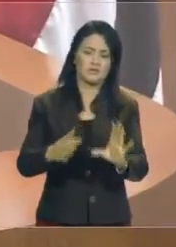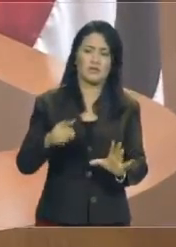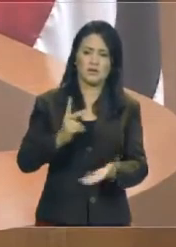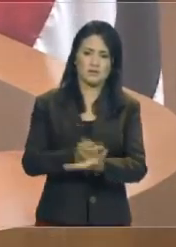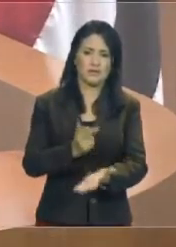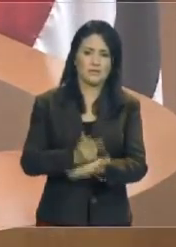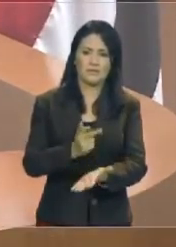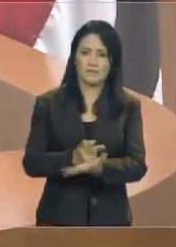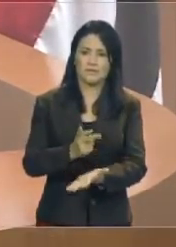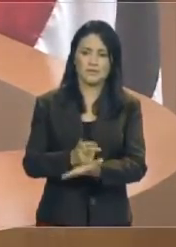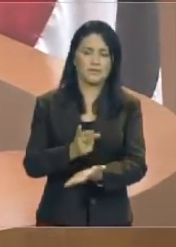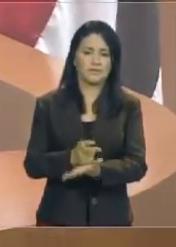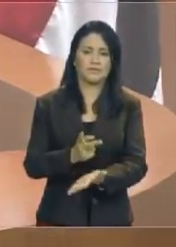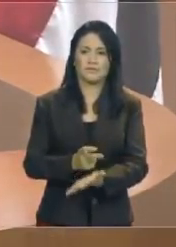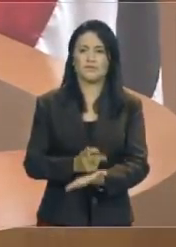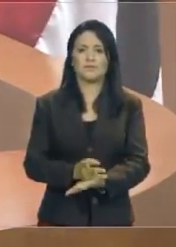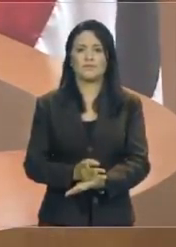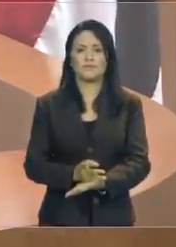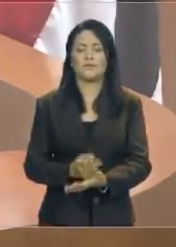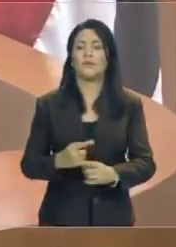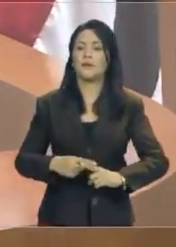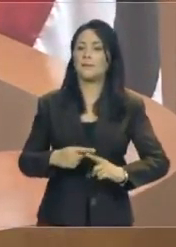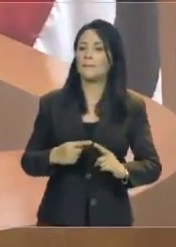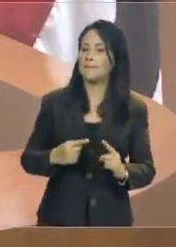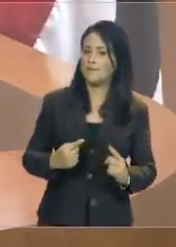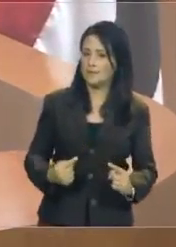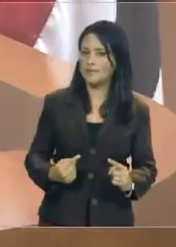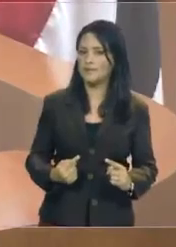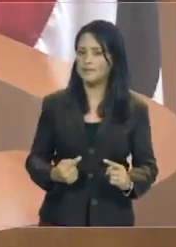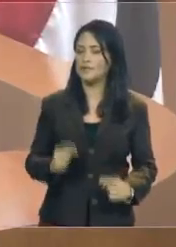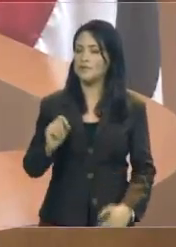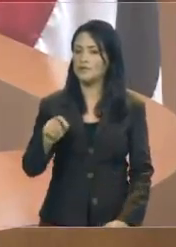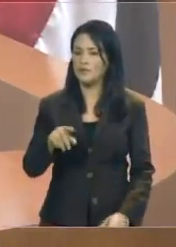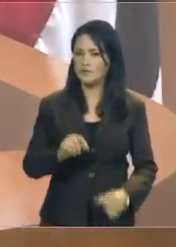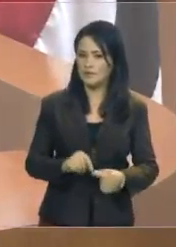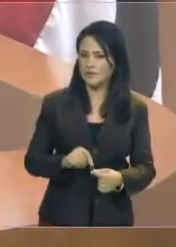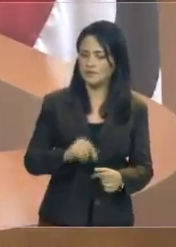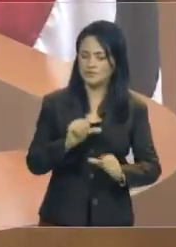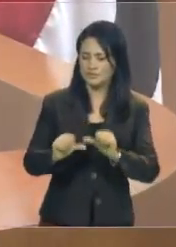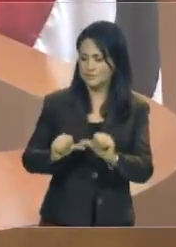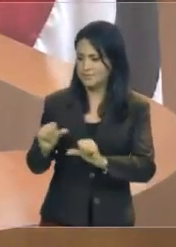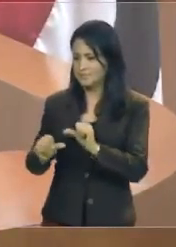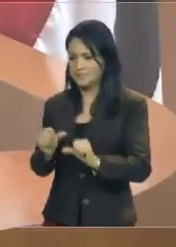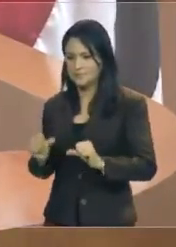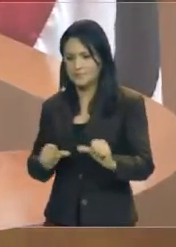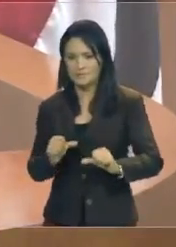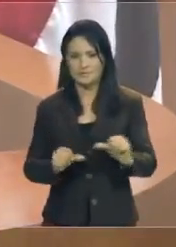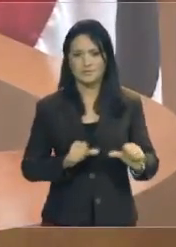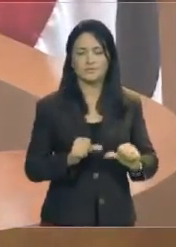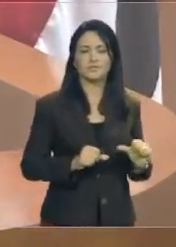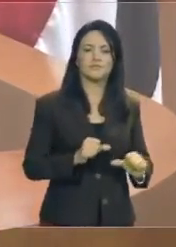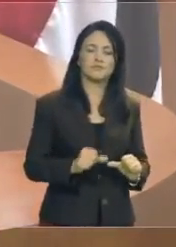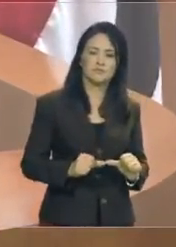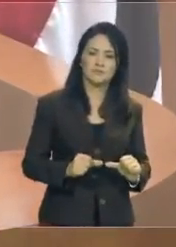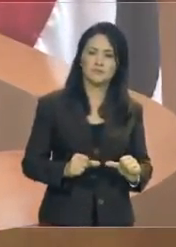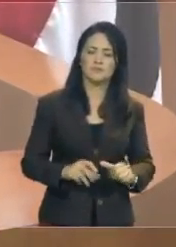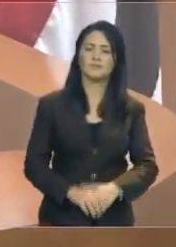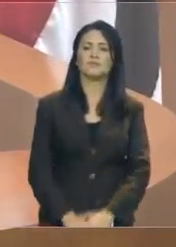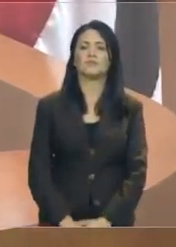frente daquela instituição. Mas as manobras que ele fez, as modificações no Conselho de